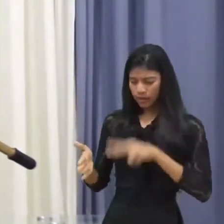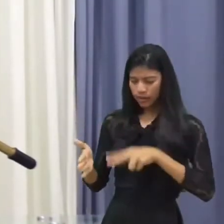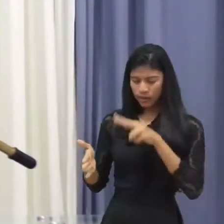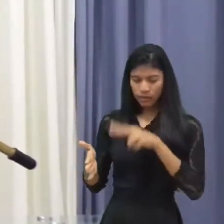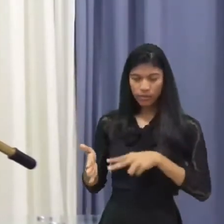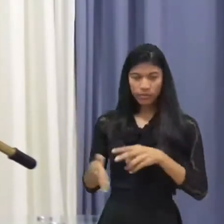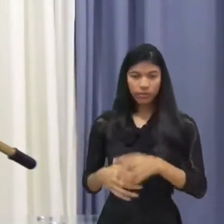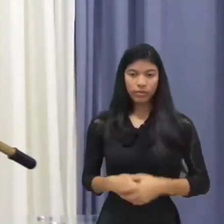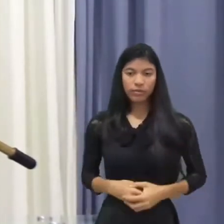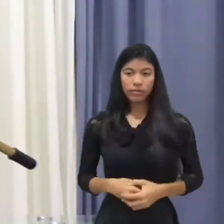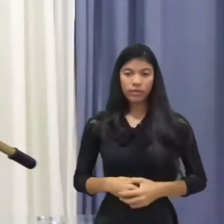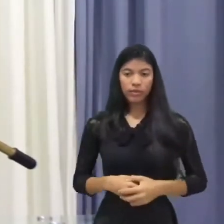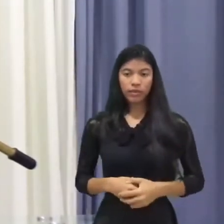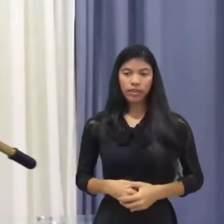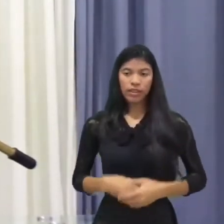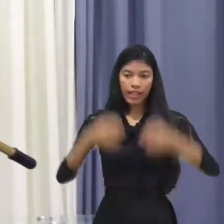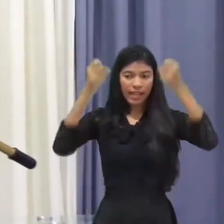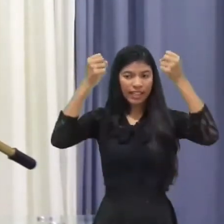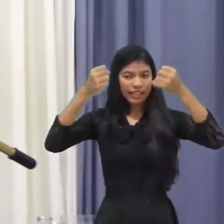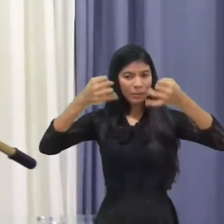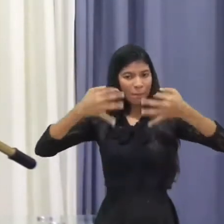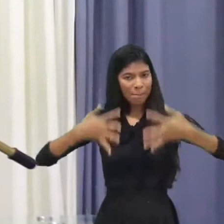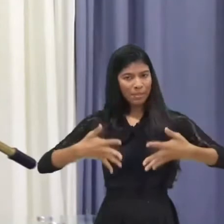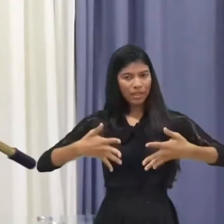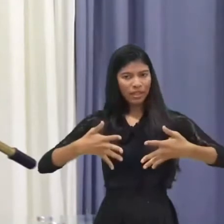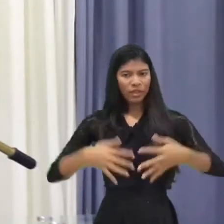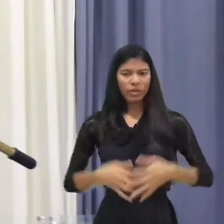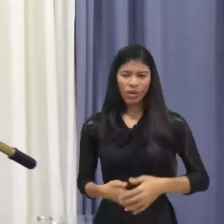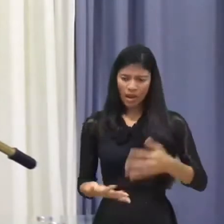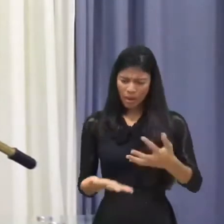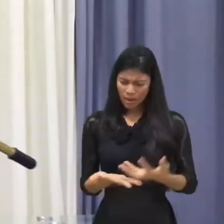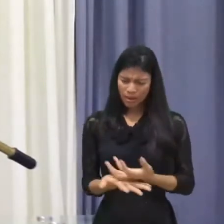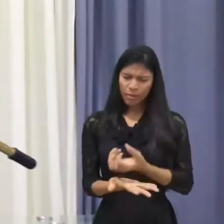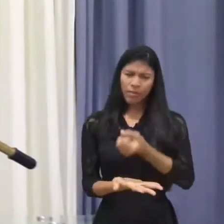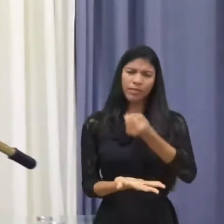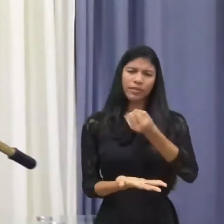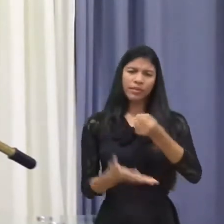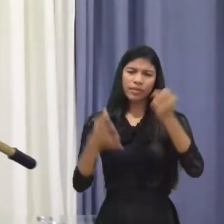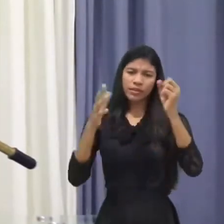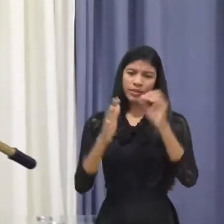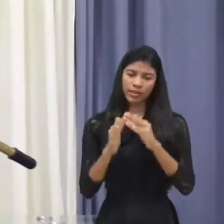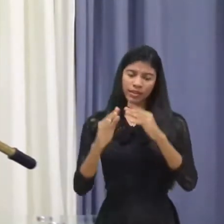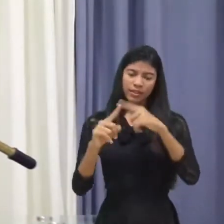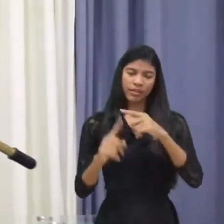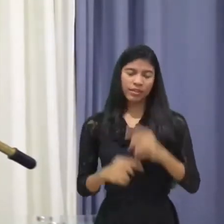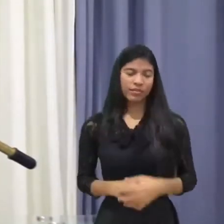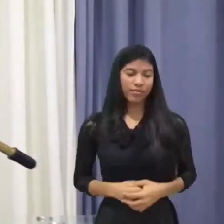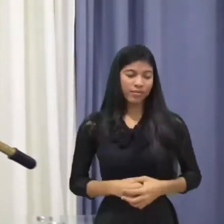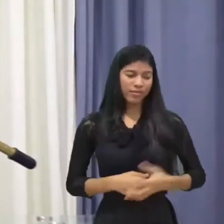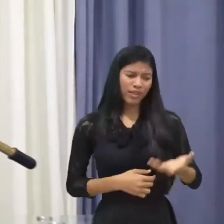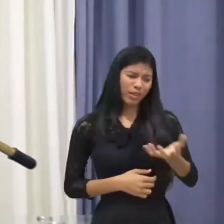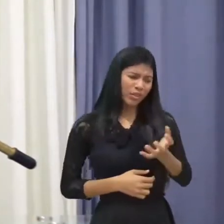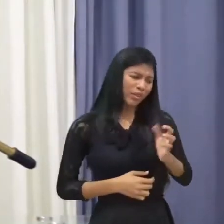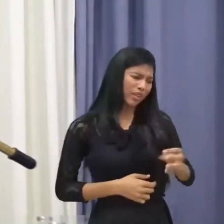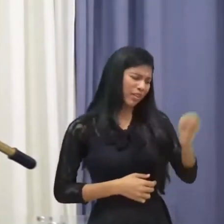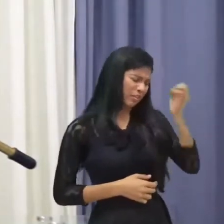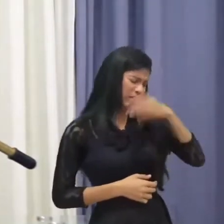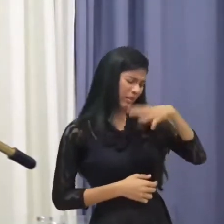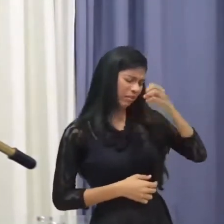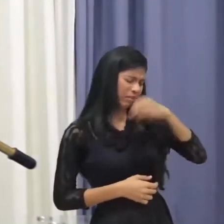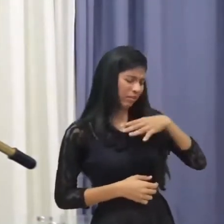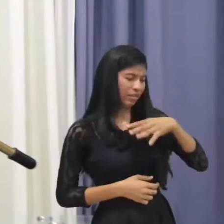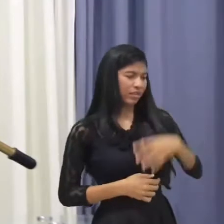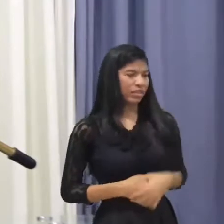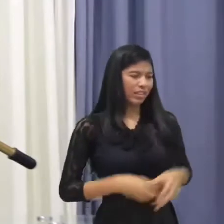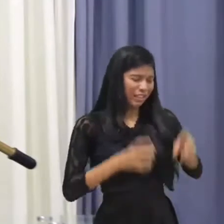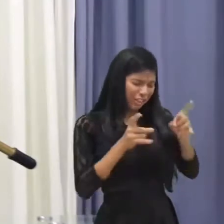arrebatamento da igreja. Não queremos, porém, irmãos, que sejais ignorantes com respeito aos que dormem, para